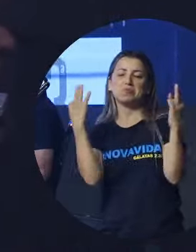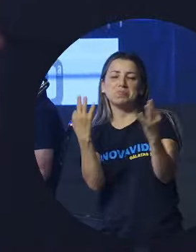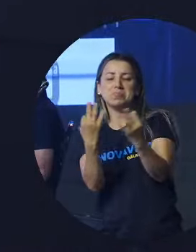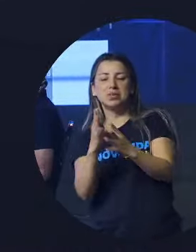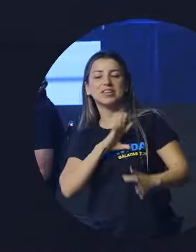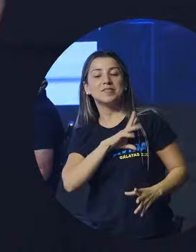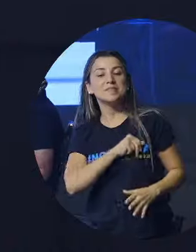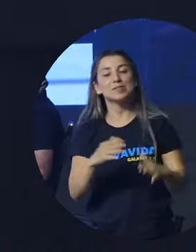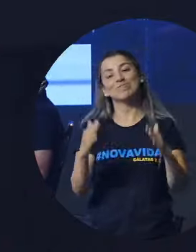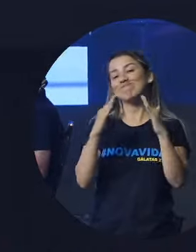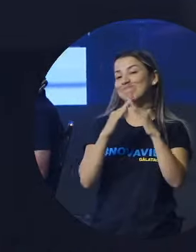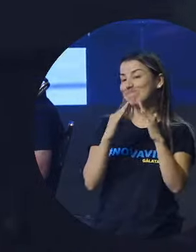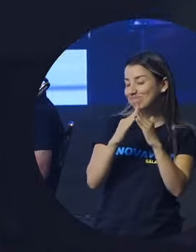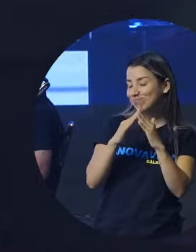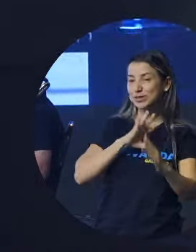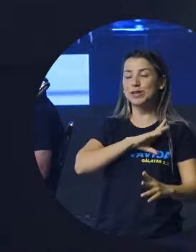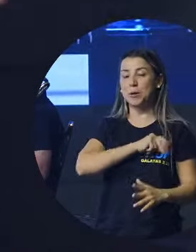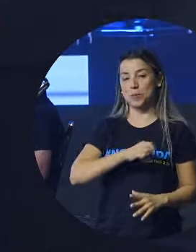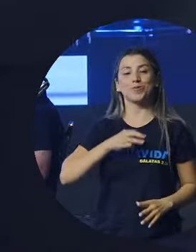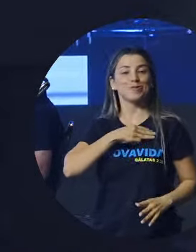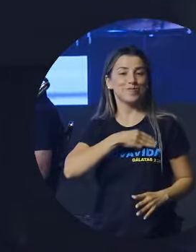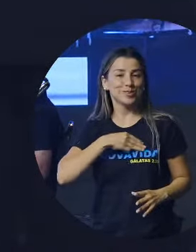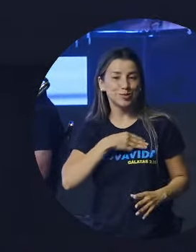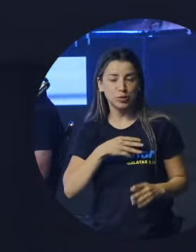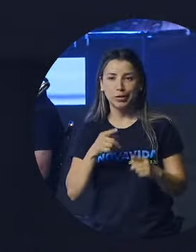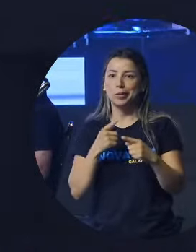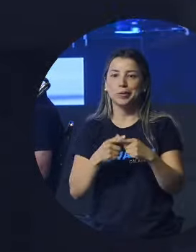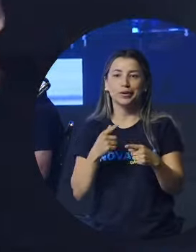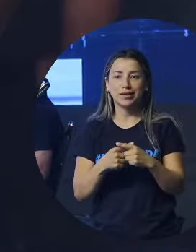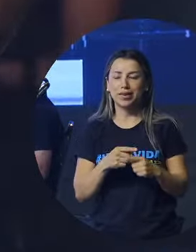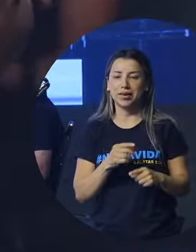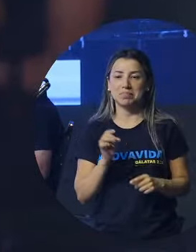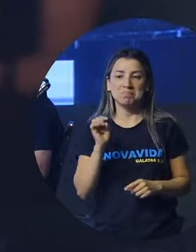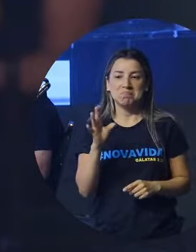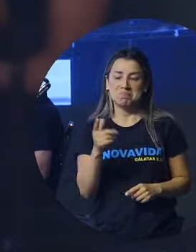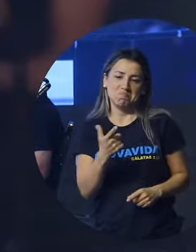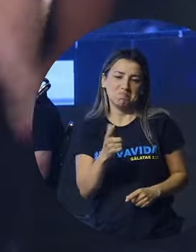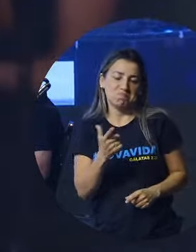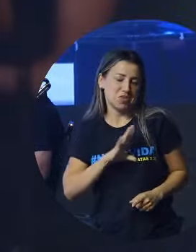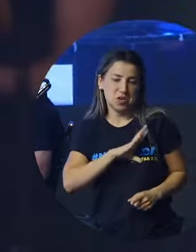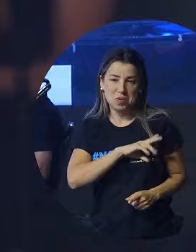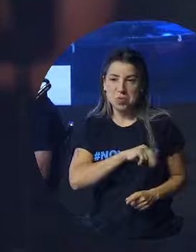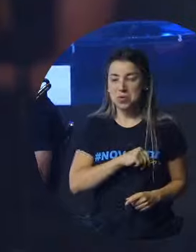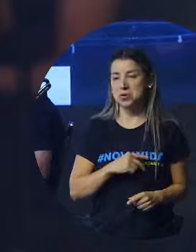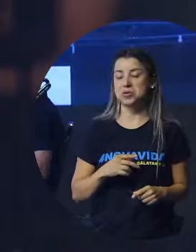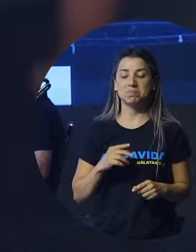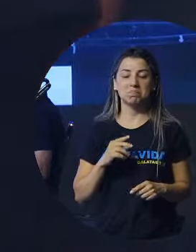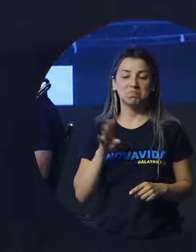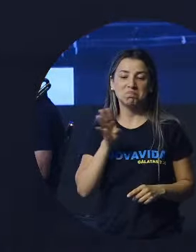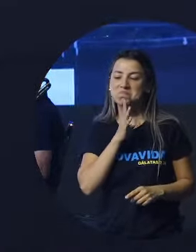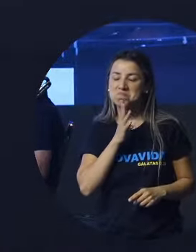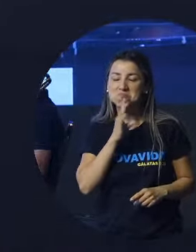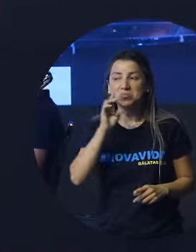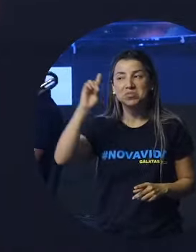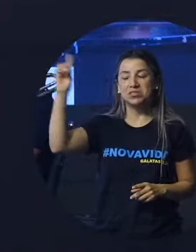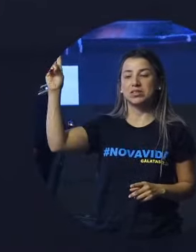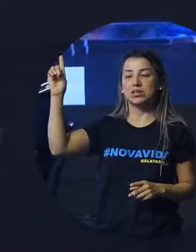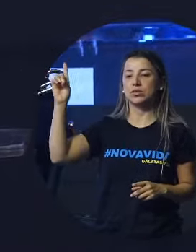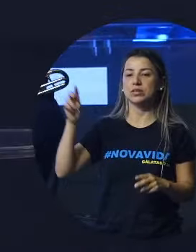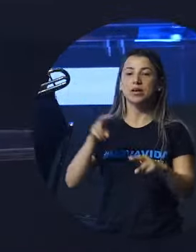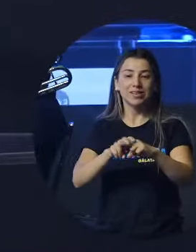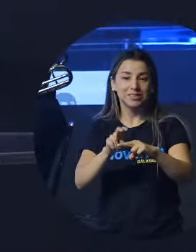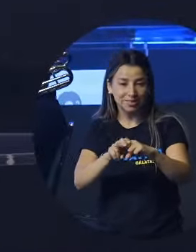casa, em missões, porque quem não ama não conhece a Deus. Pai, faz do zoom, mesmo assentado como estamos, vamos